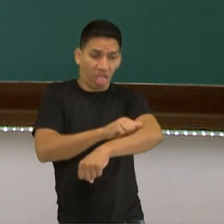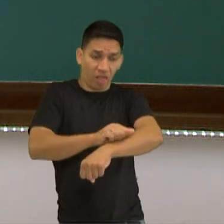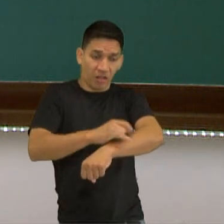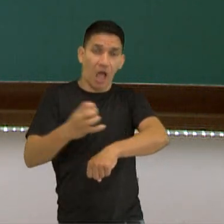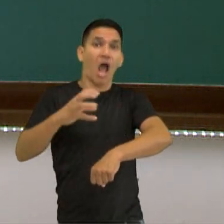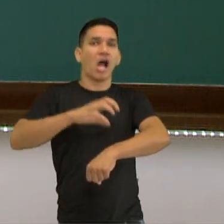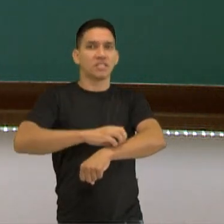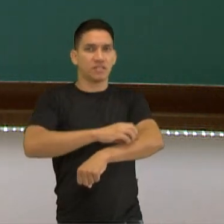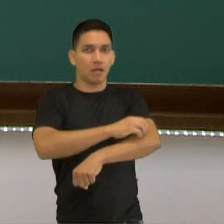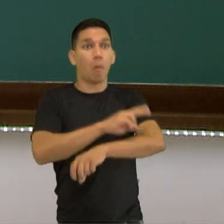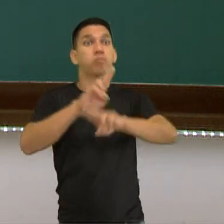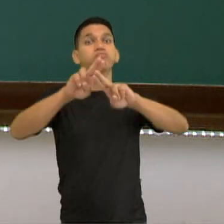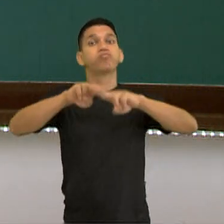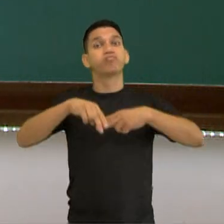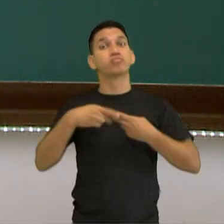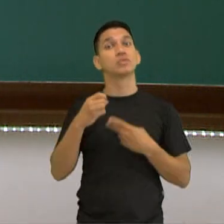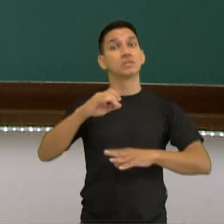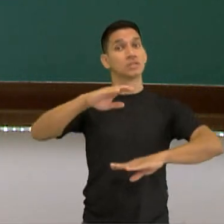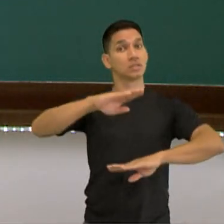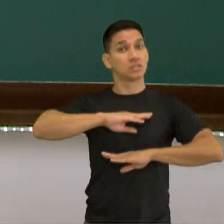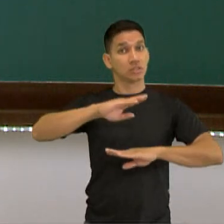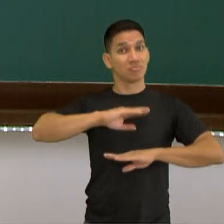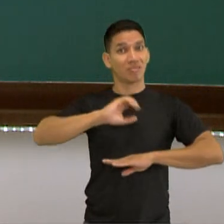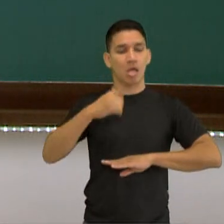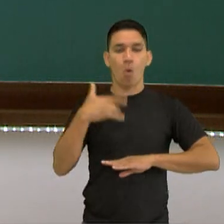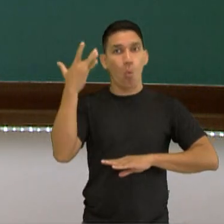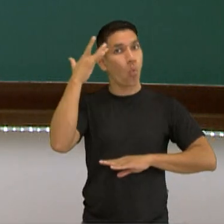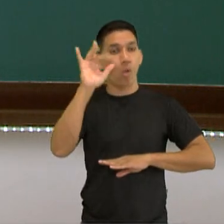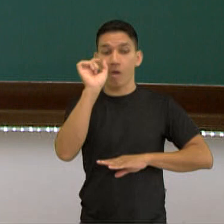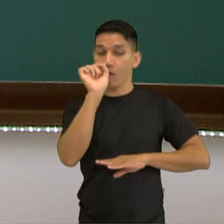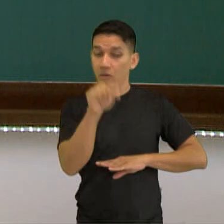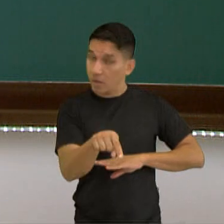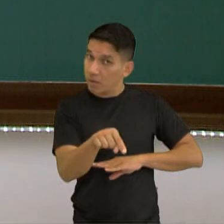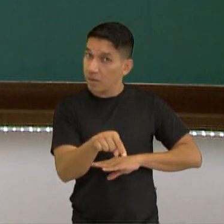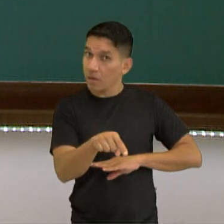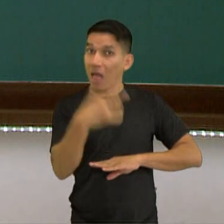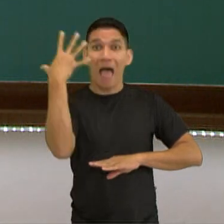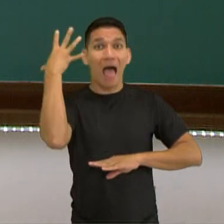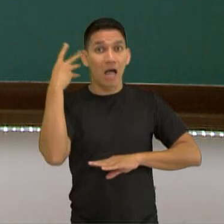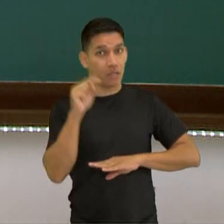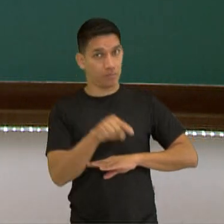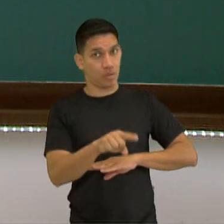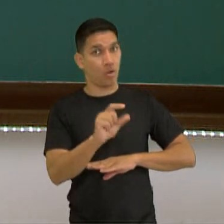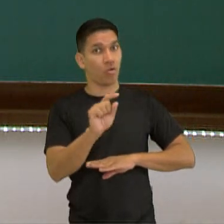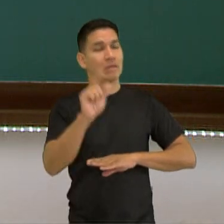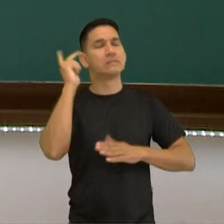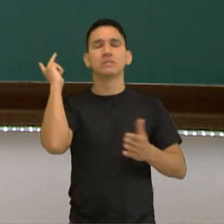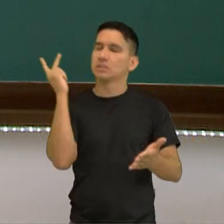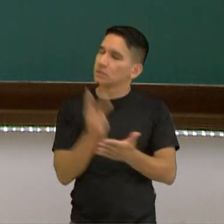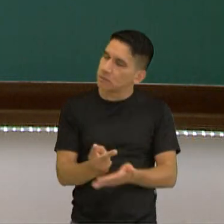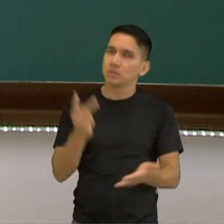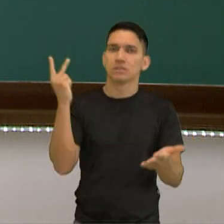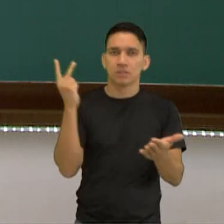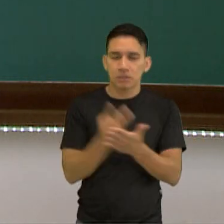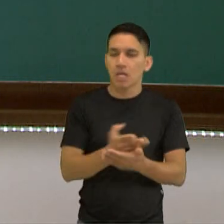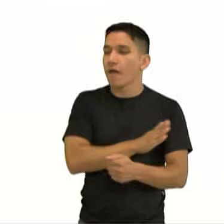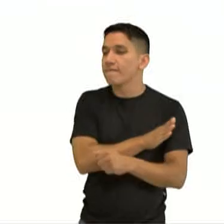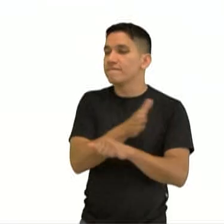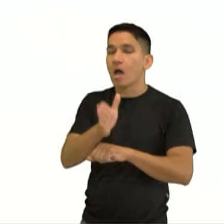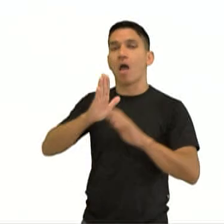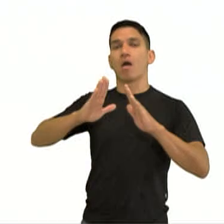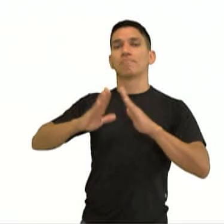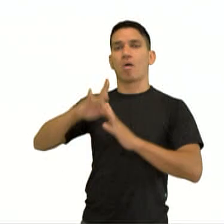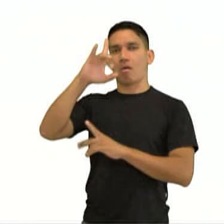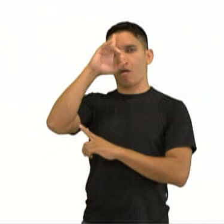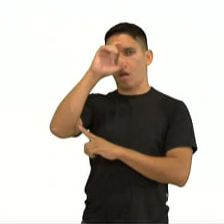isso, para situações onde eu desconheço o histórico de vida desse animal, sempre procure um